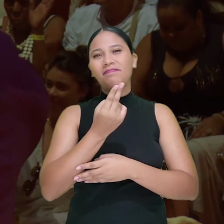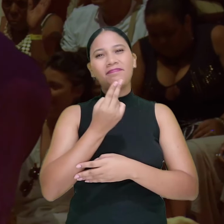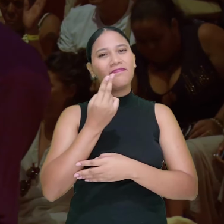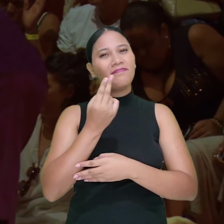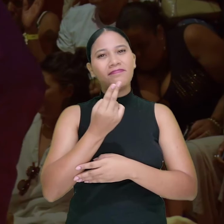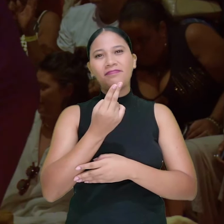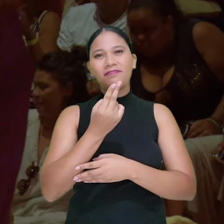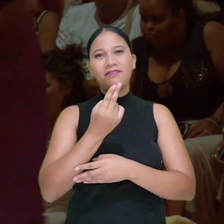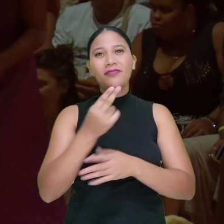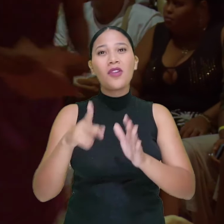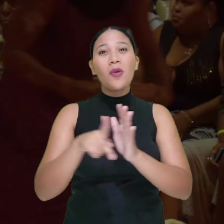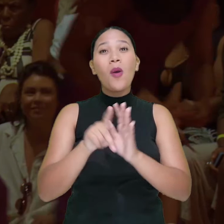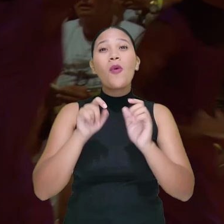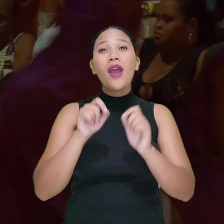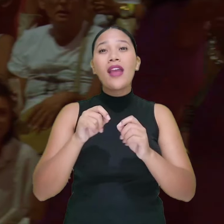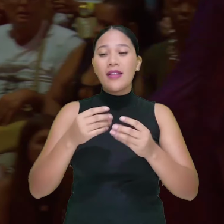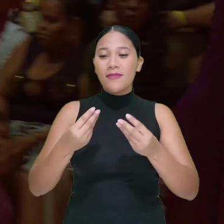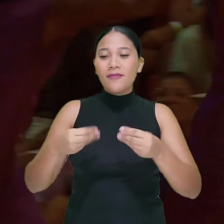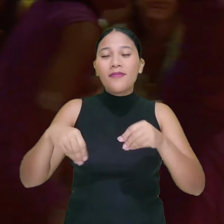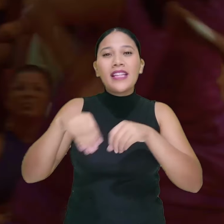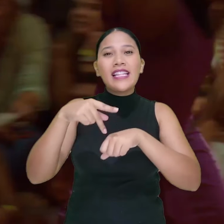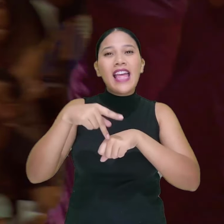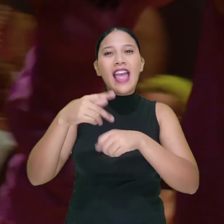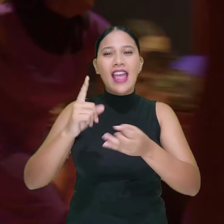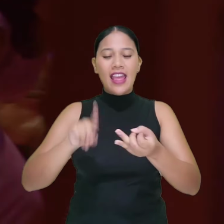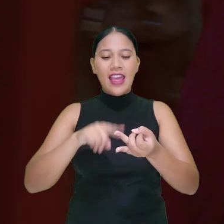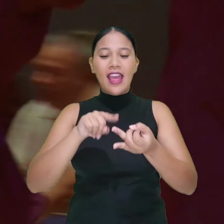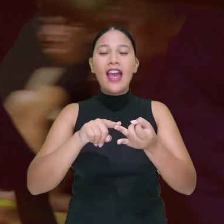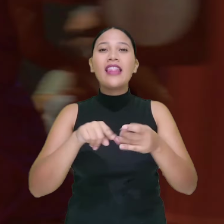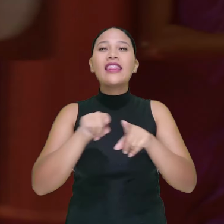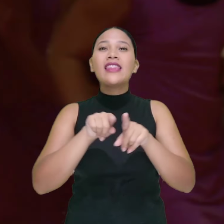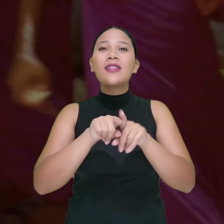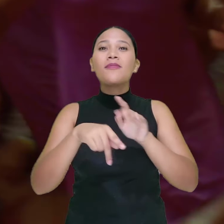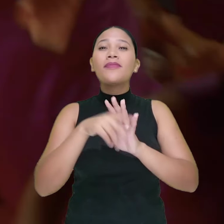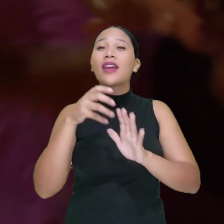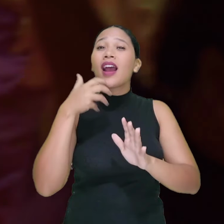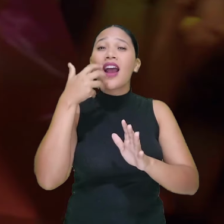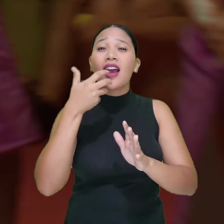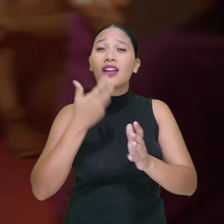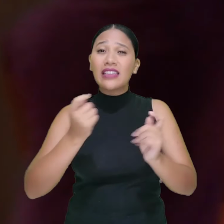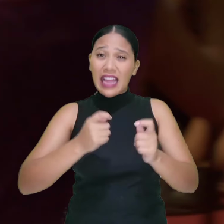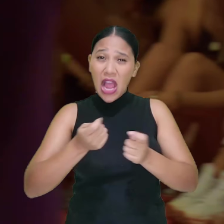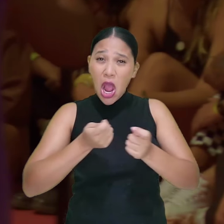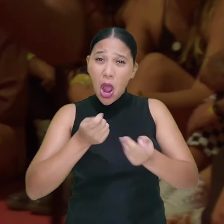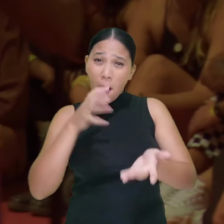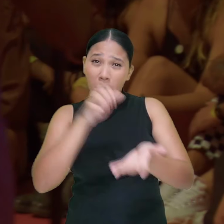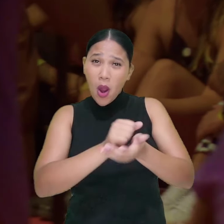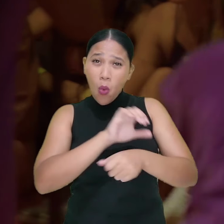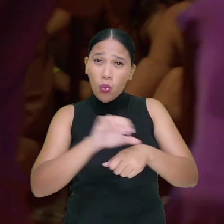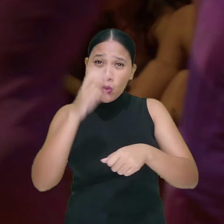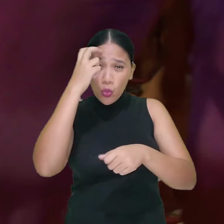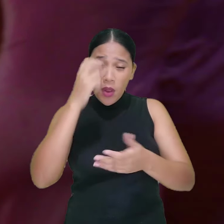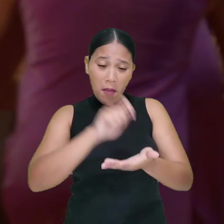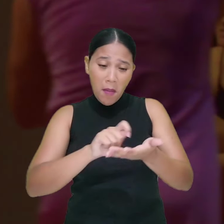ele não dá conta dos minérios. O papel ele não dá conta dos cantos. O